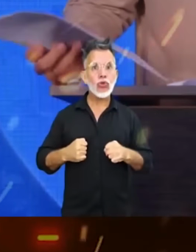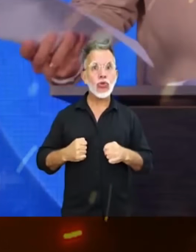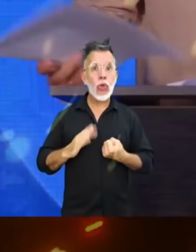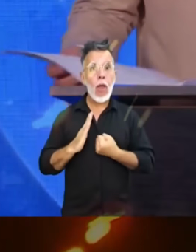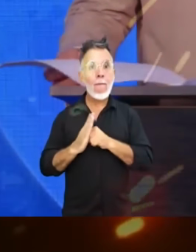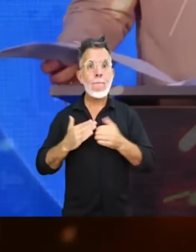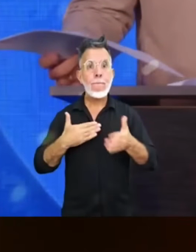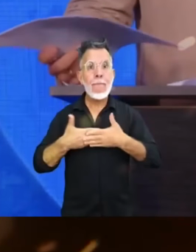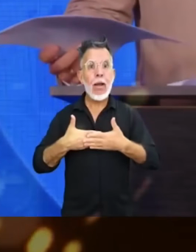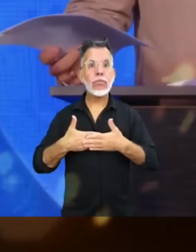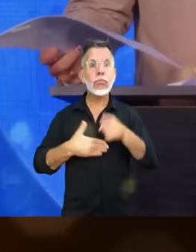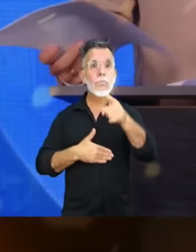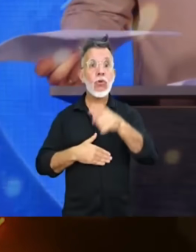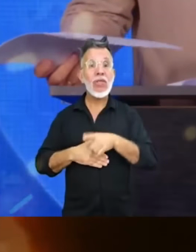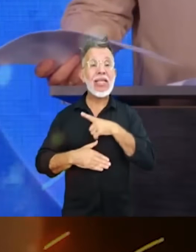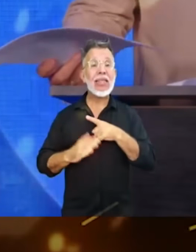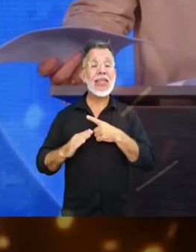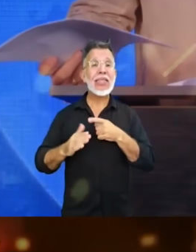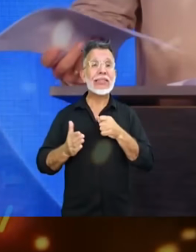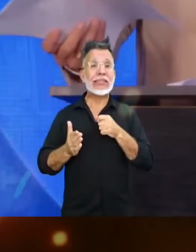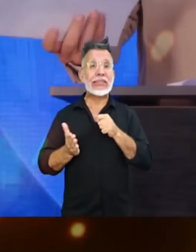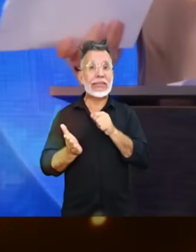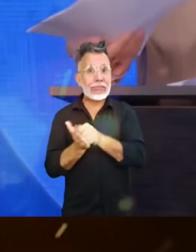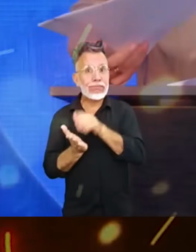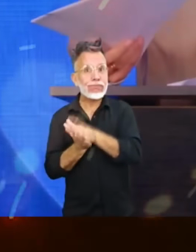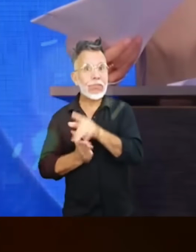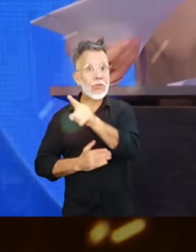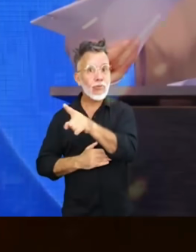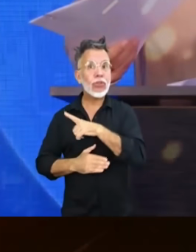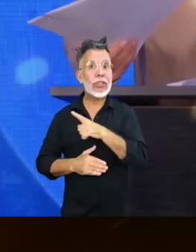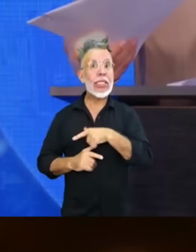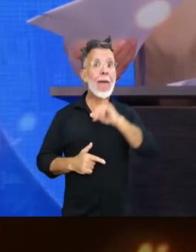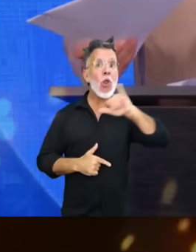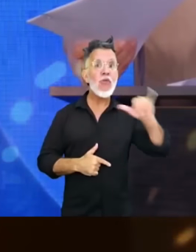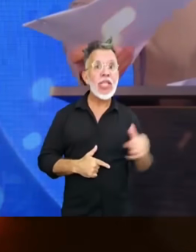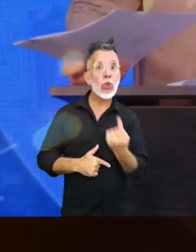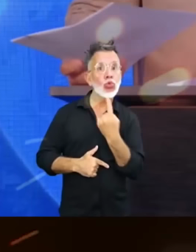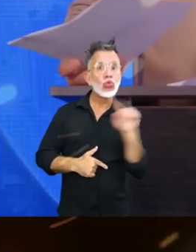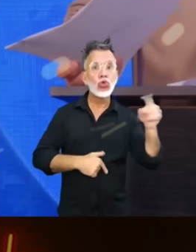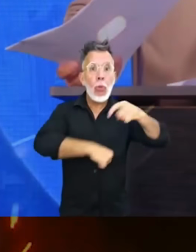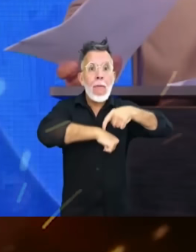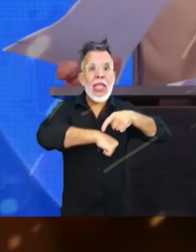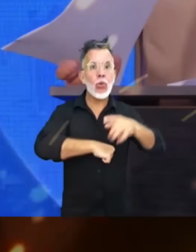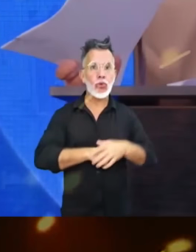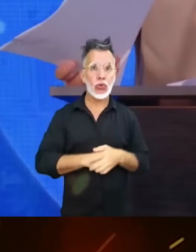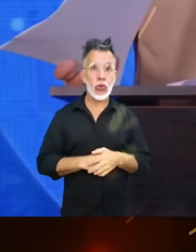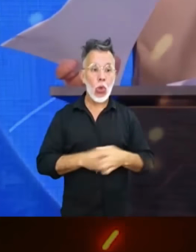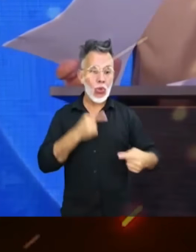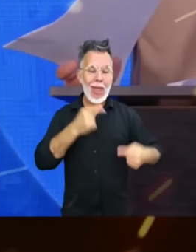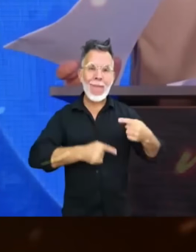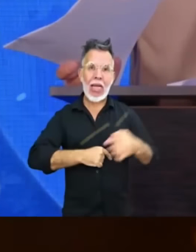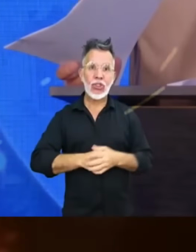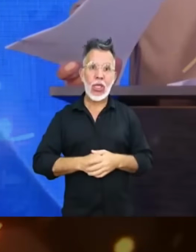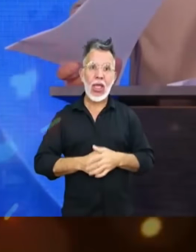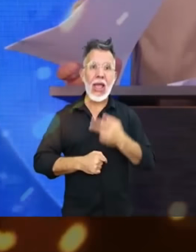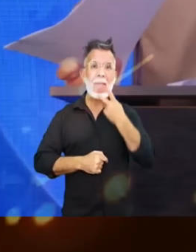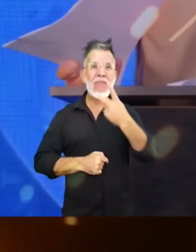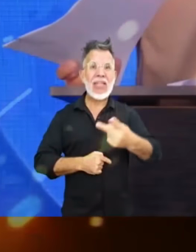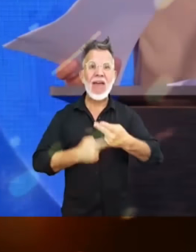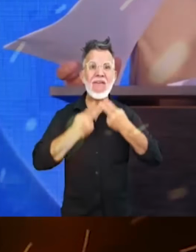advertido o senhor Aparentemente está aproveitando o último instante do debate para baixar o nível